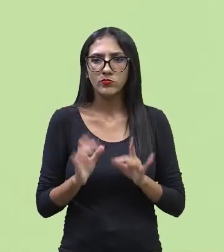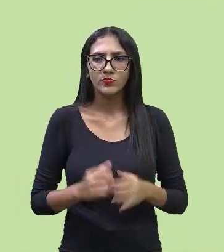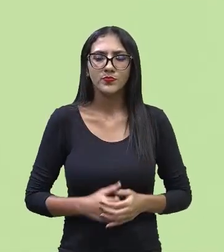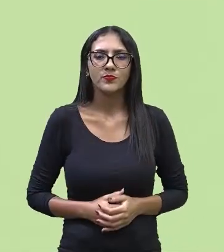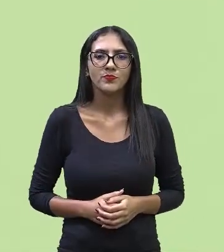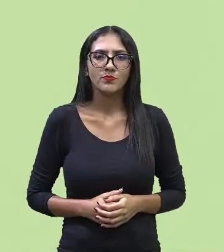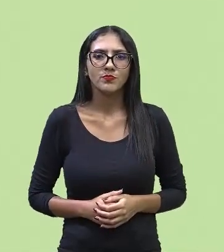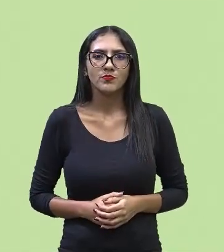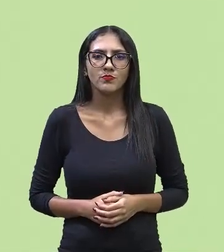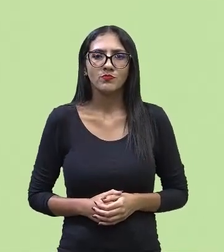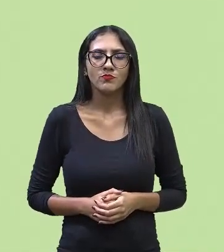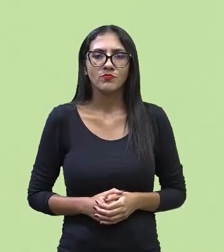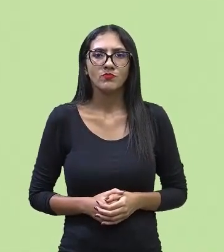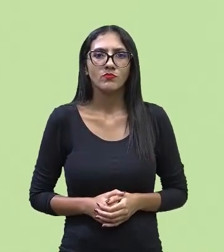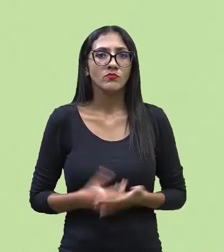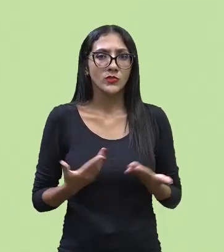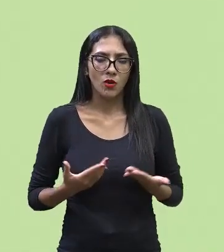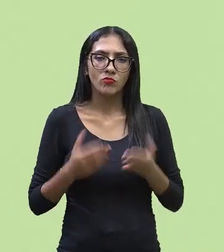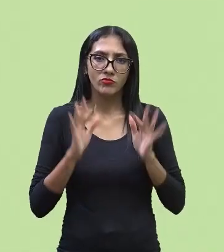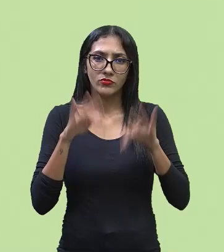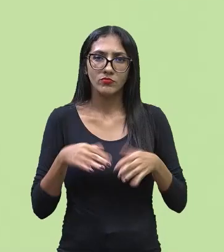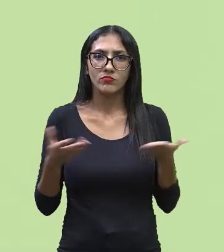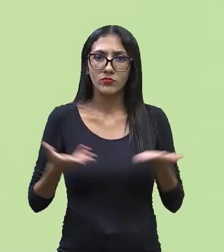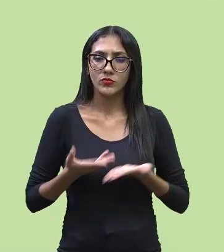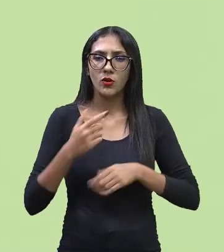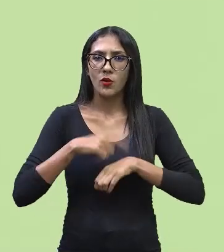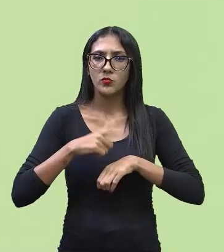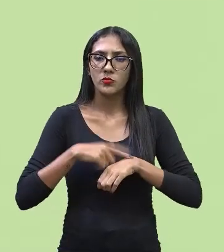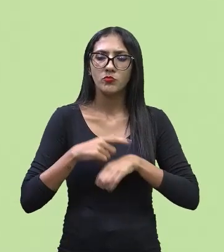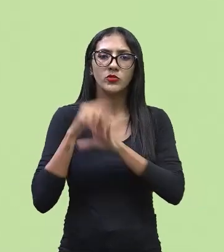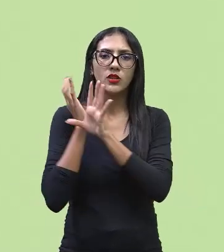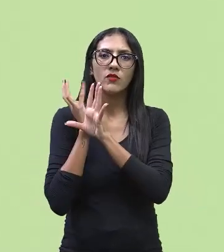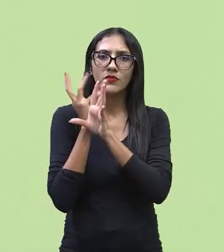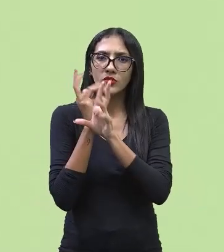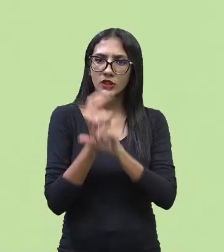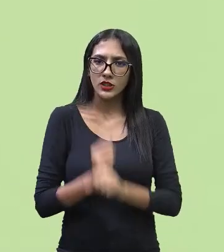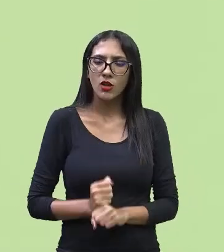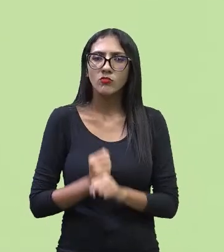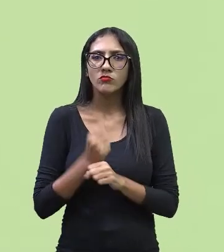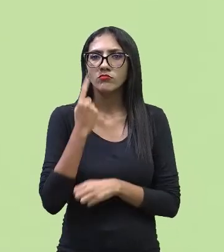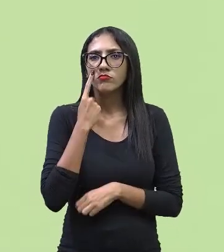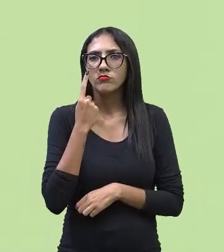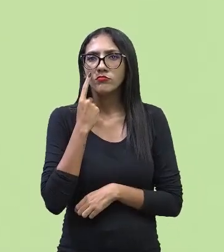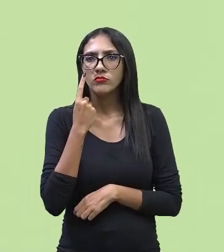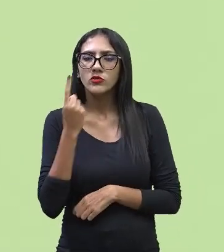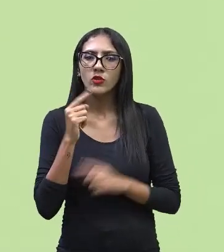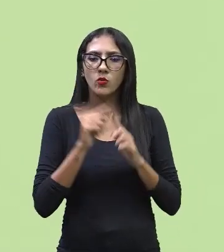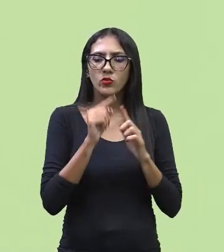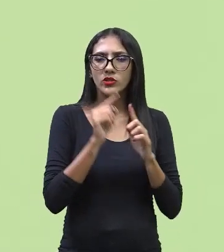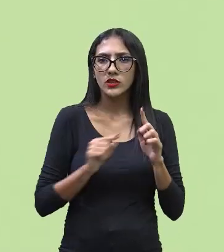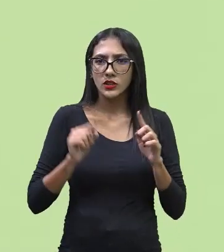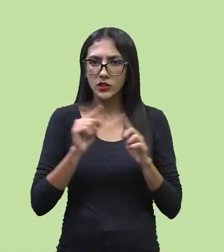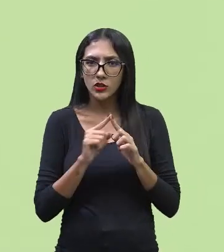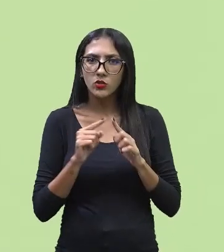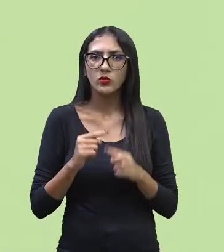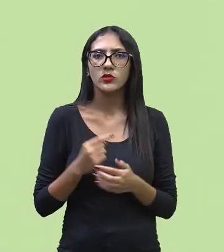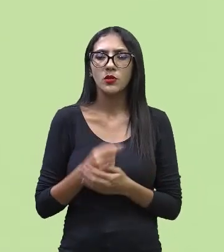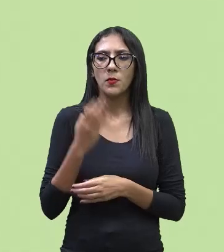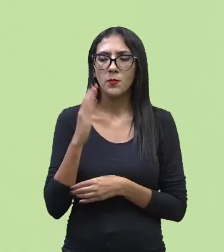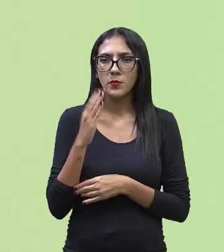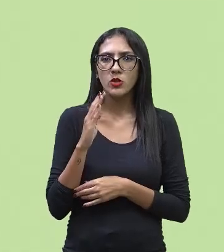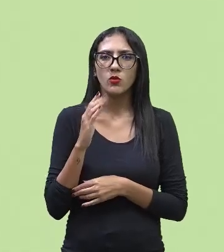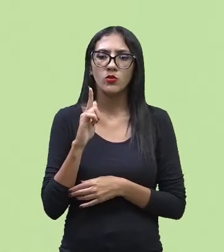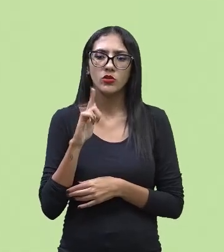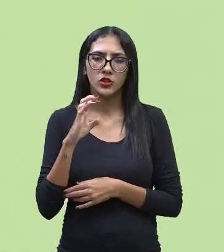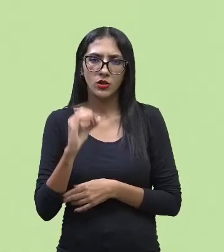gente, então é isso. Por aqui, né, a gente finaliza esse momento de revisão falando um pouquinho mais dos ciclos biogeoquímicos, né? Apresentei